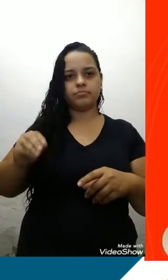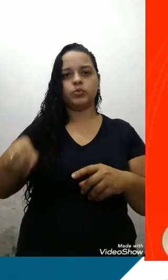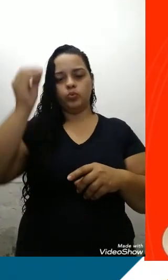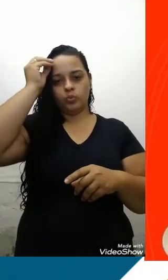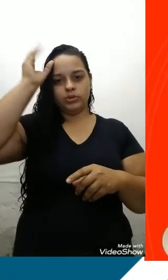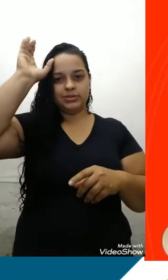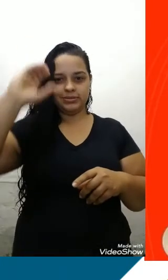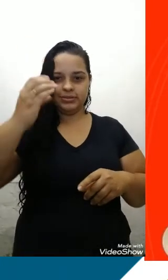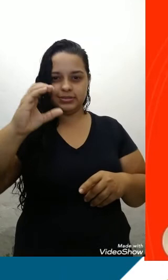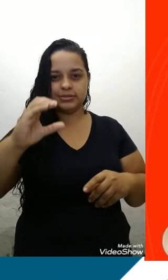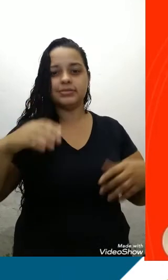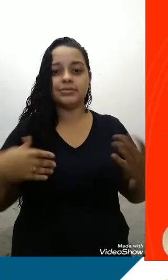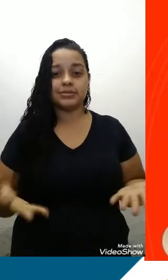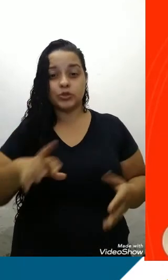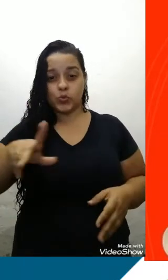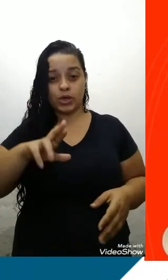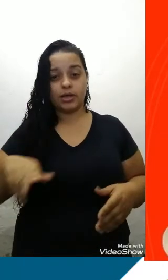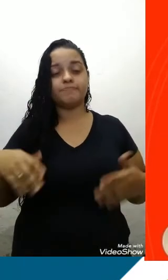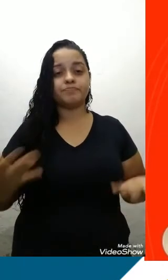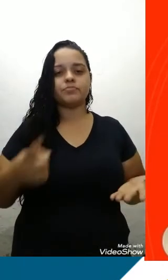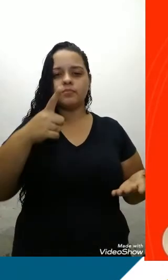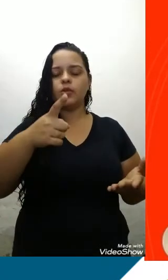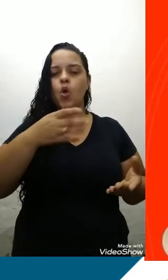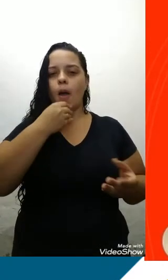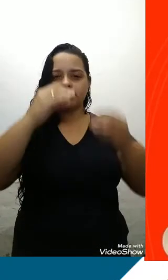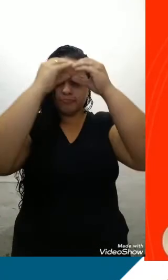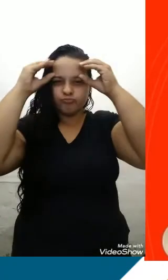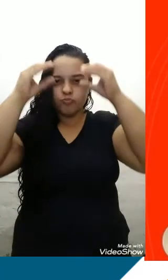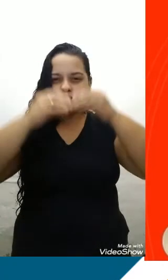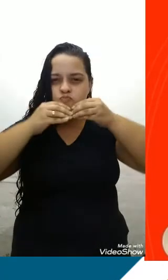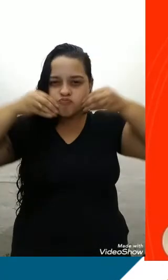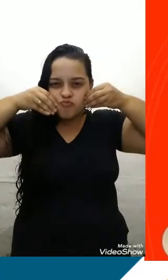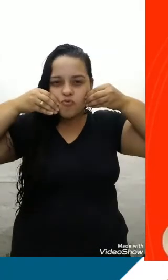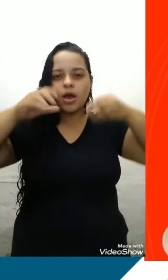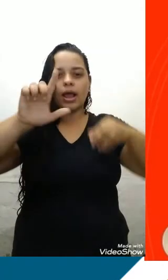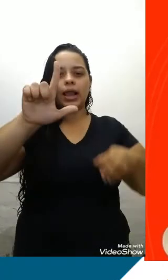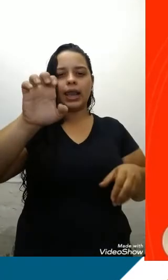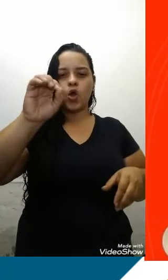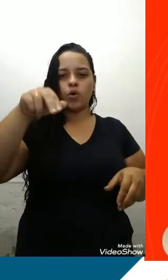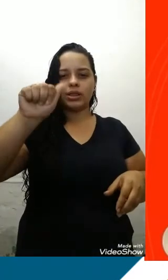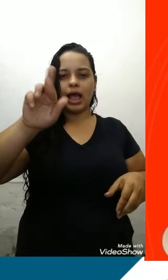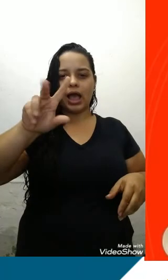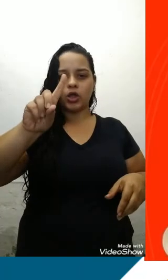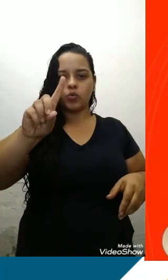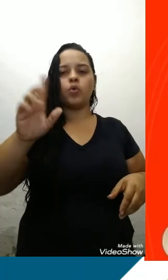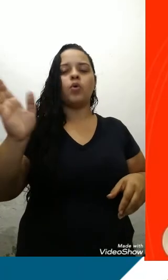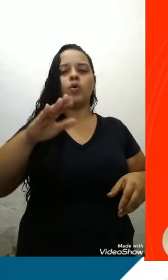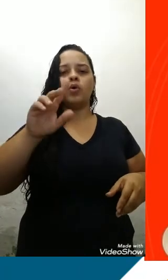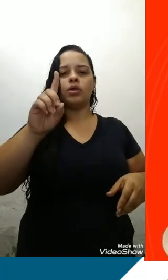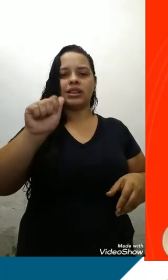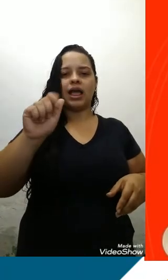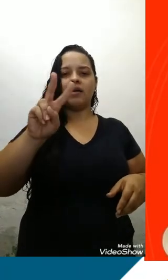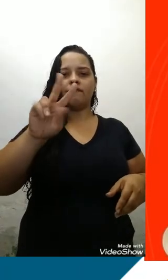exemplo, que pensadores como Leonardo da Vinci eram extremamente importantes no desenvolvimento de